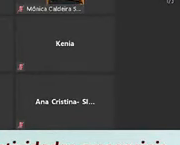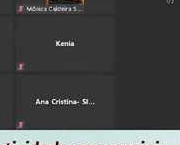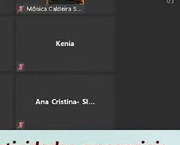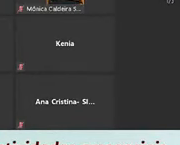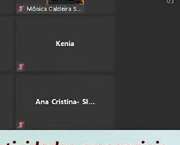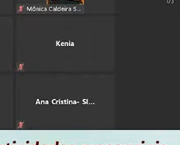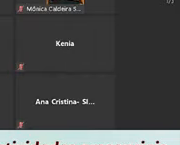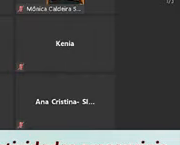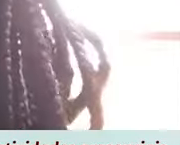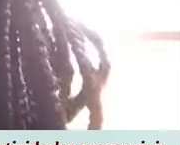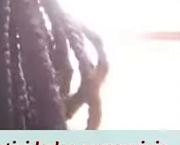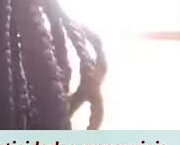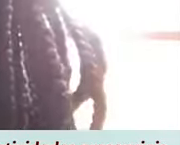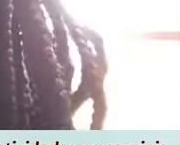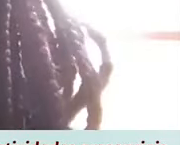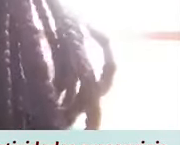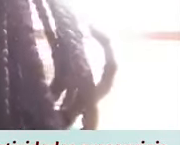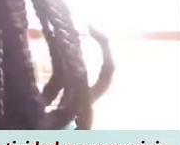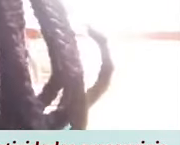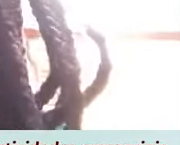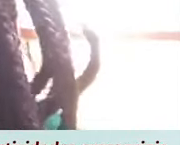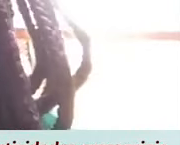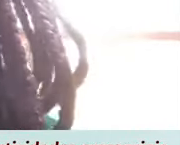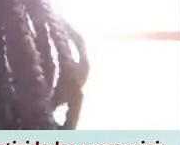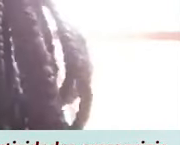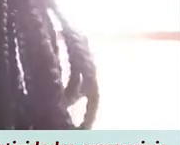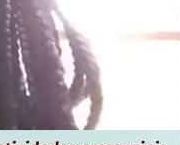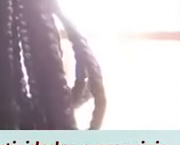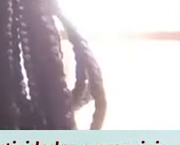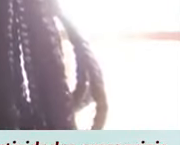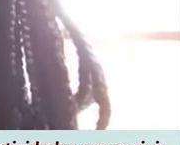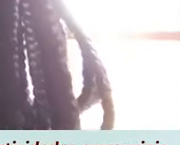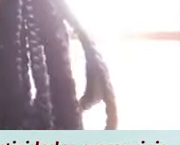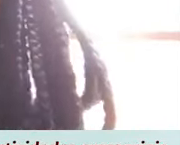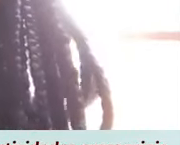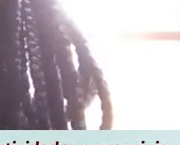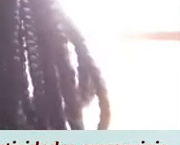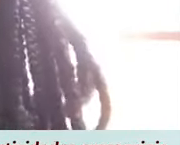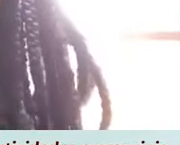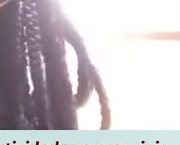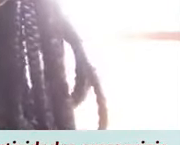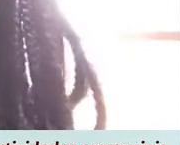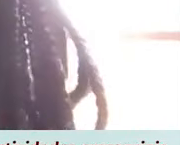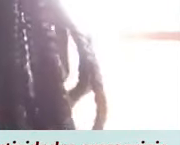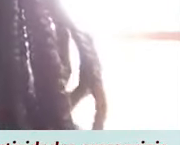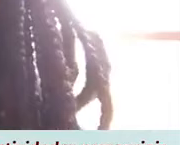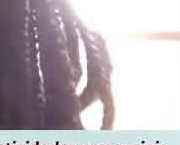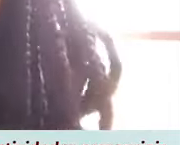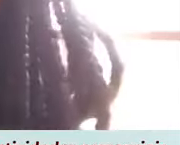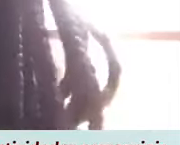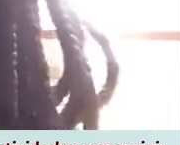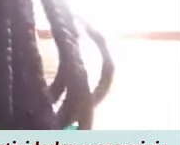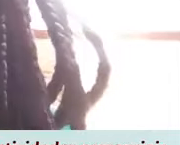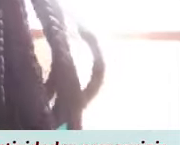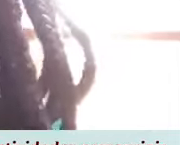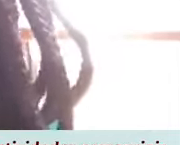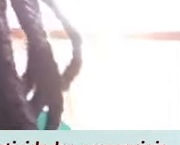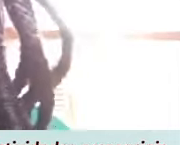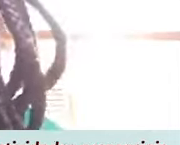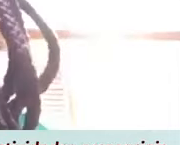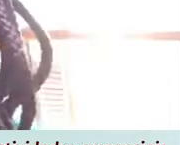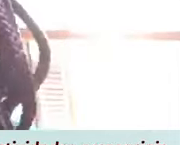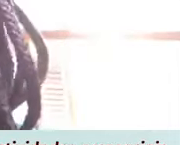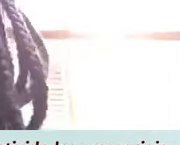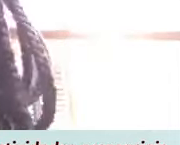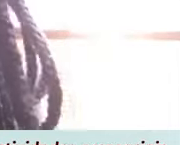Presente. Nós, da União Brasileira dos Estudantes Secundaristas, estamos, assim, abismados com a tentativa de colocar